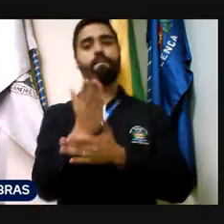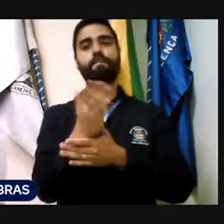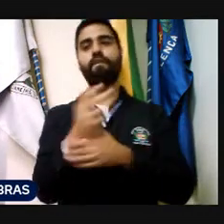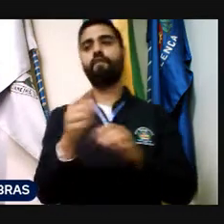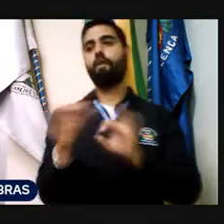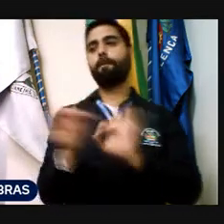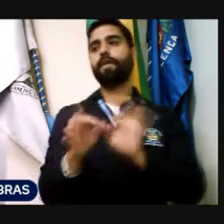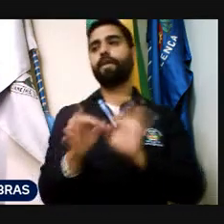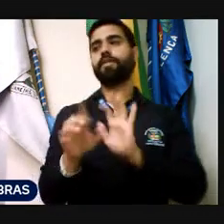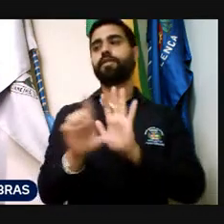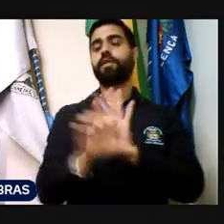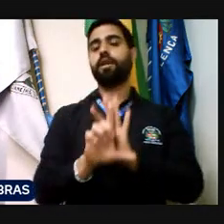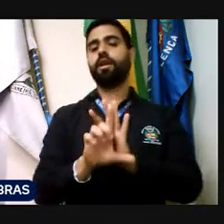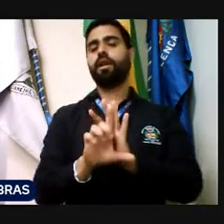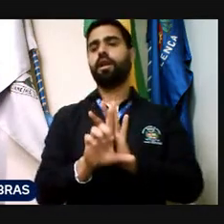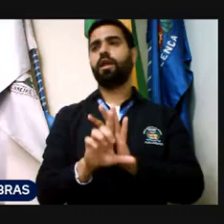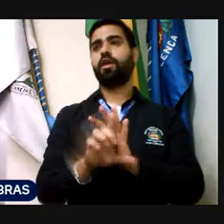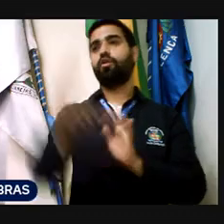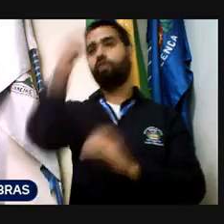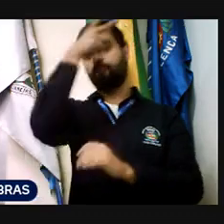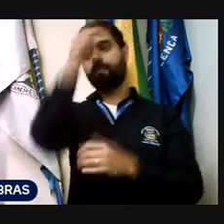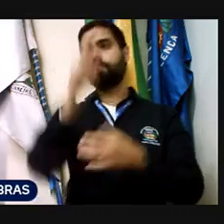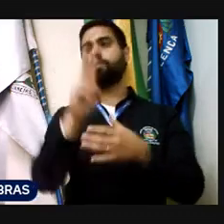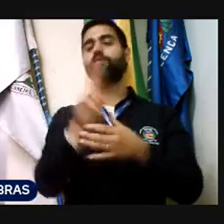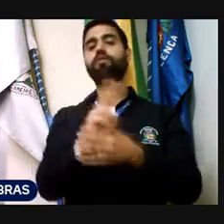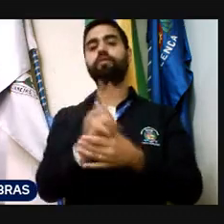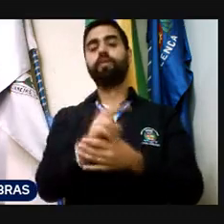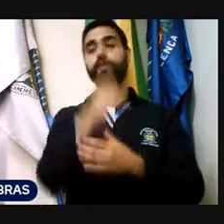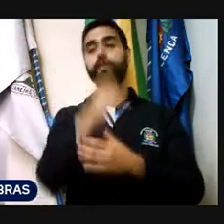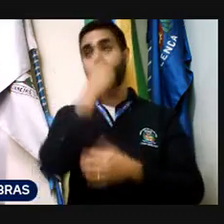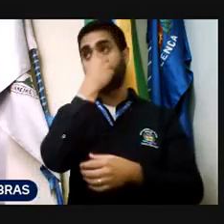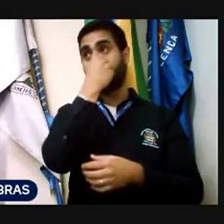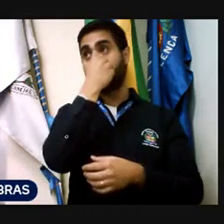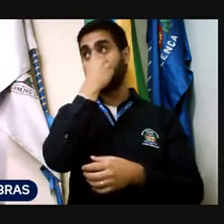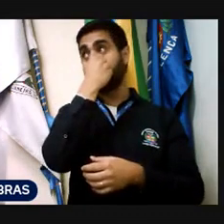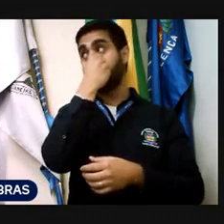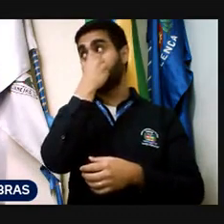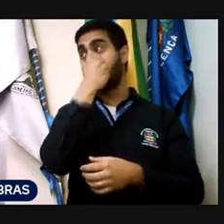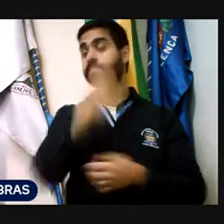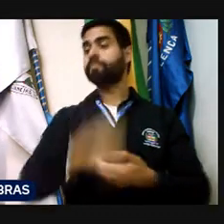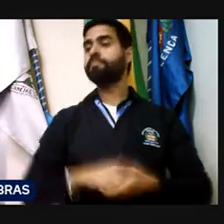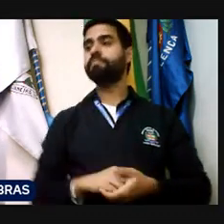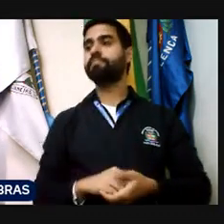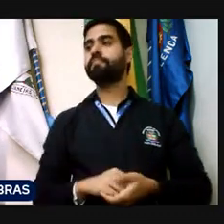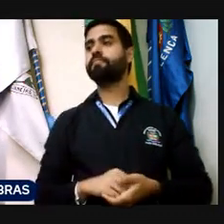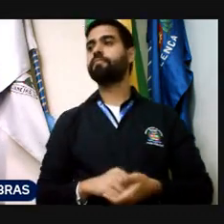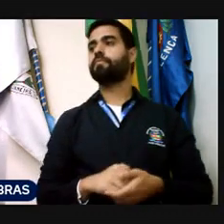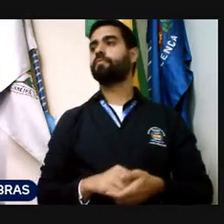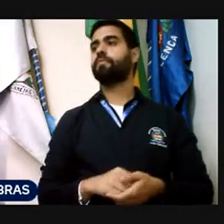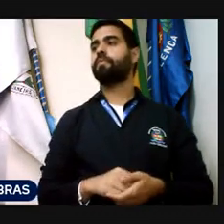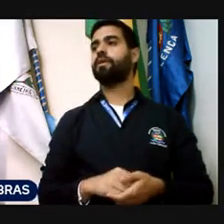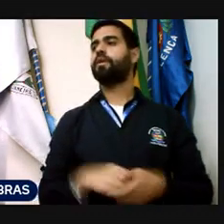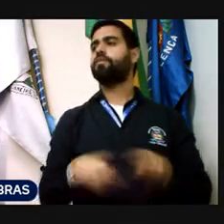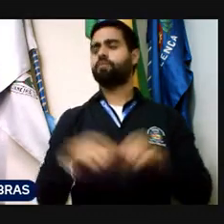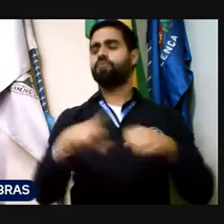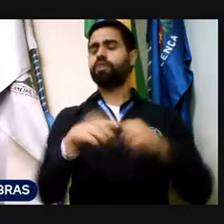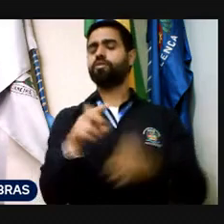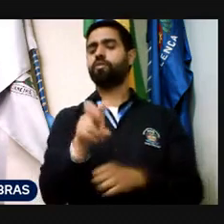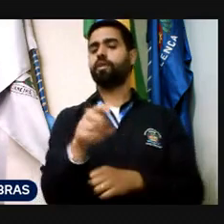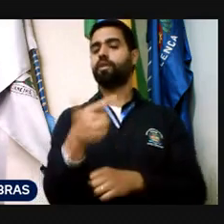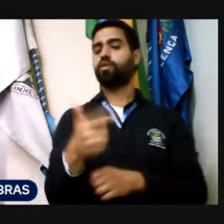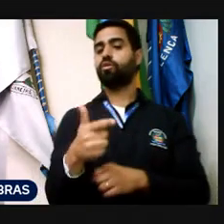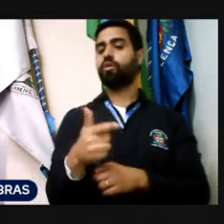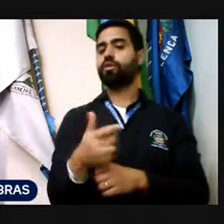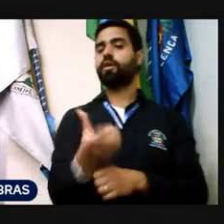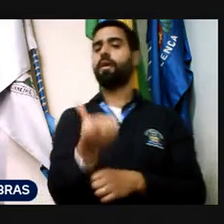Igreja Casa Legislativa, o prefeito municipal de Valença, Luiz Fernando Portado da Graça, no uso das atribuições legais com foco no artigo 52, parágrafo 1º,